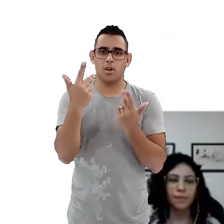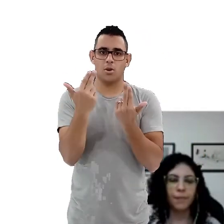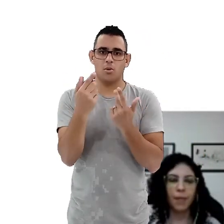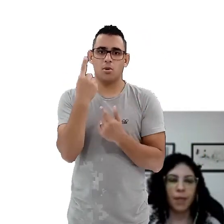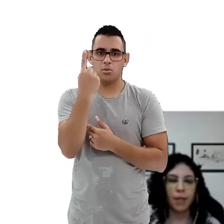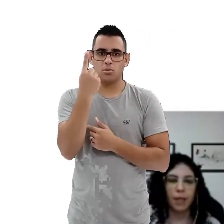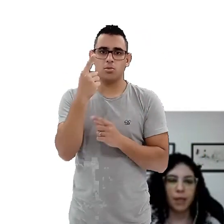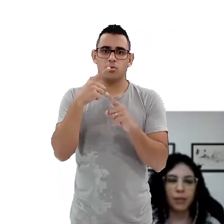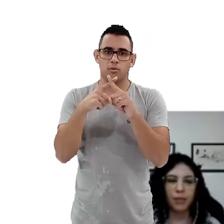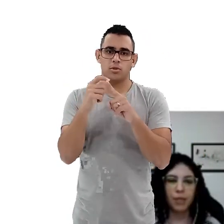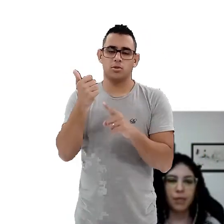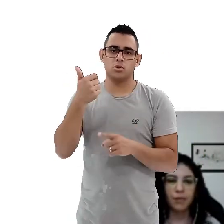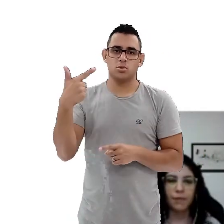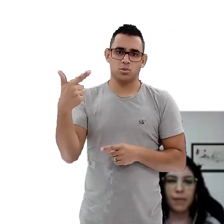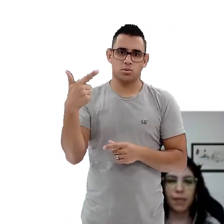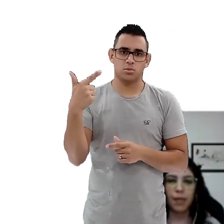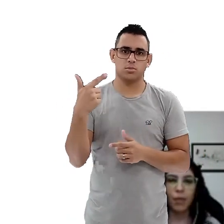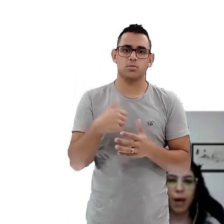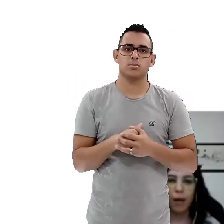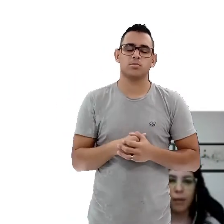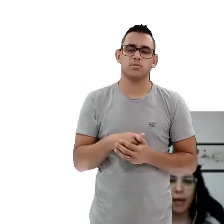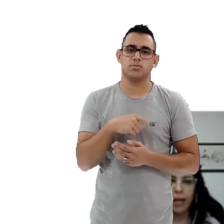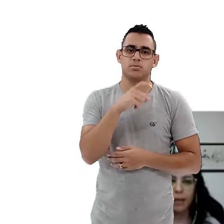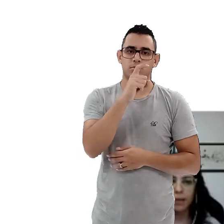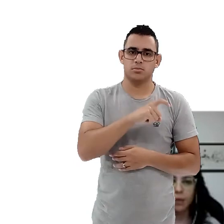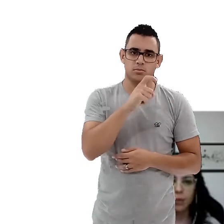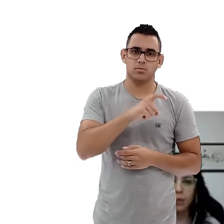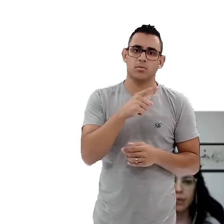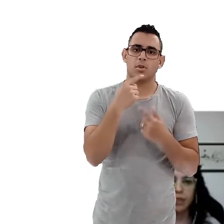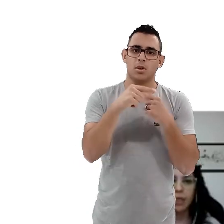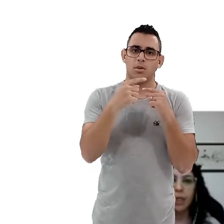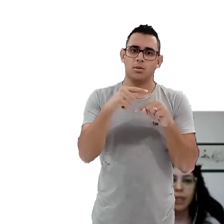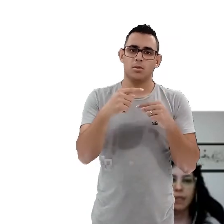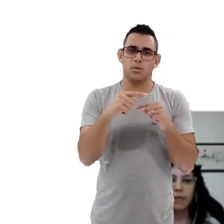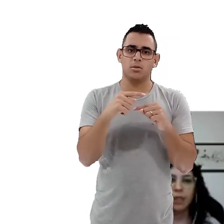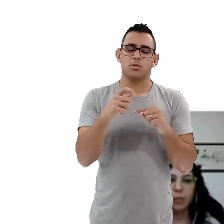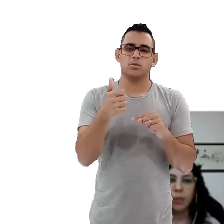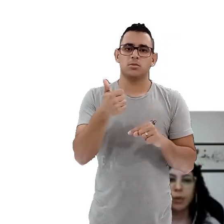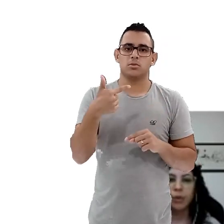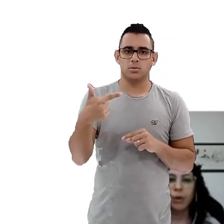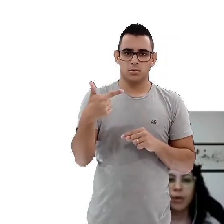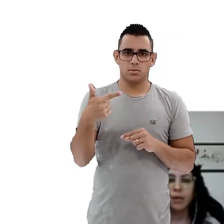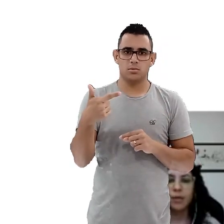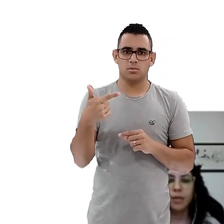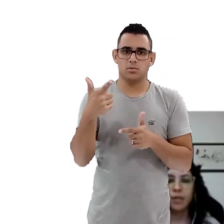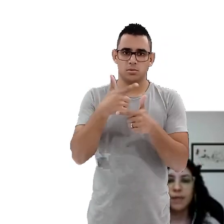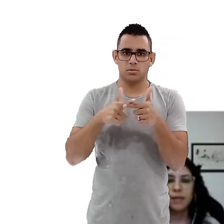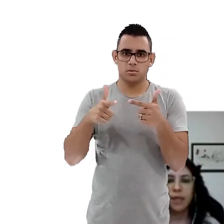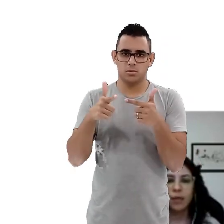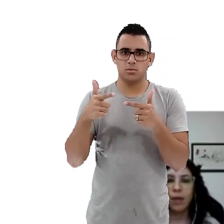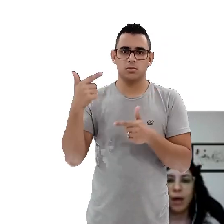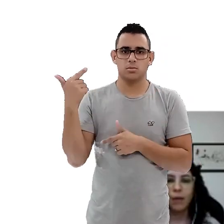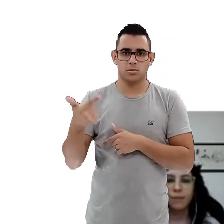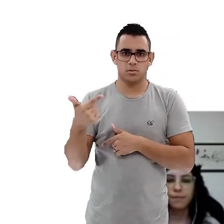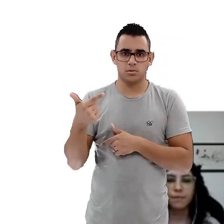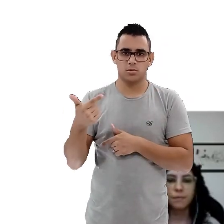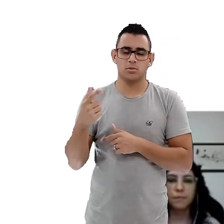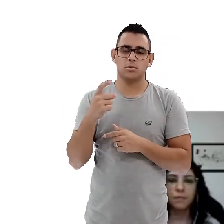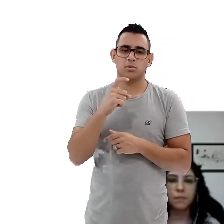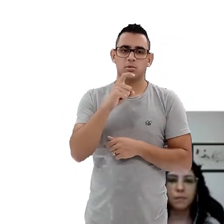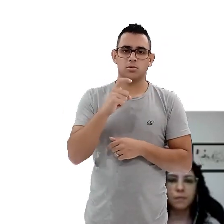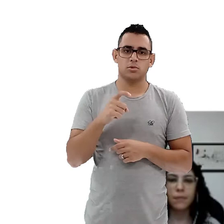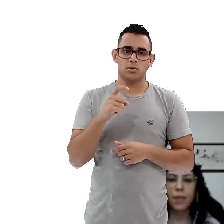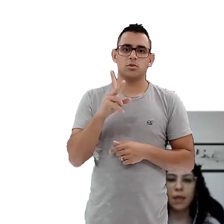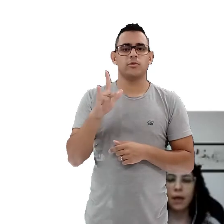12. Então, x vai ser igual a 12 dividido por 2, x vai ser igual